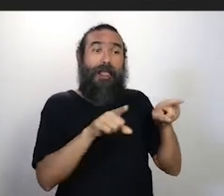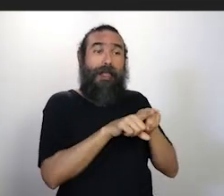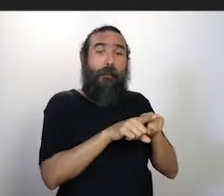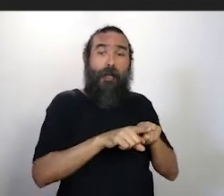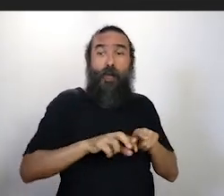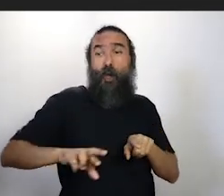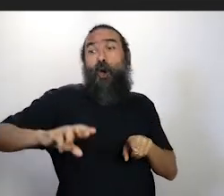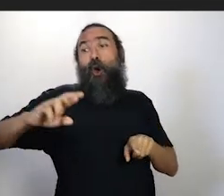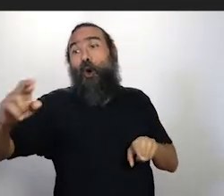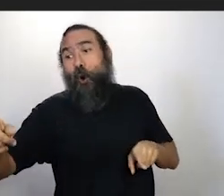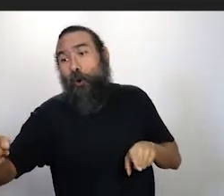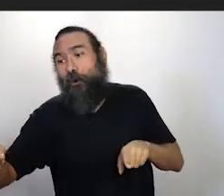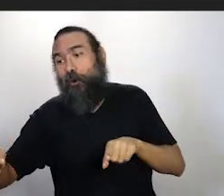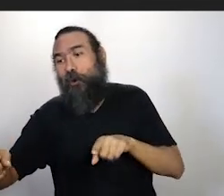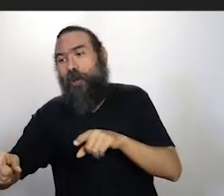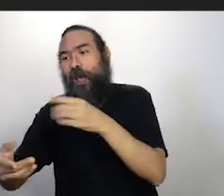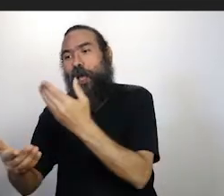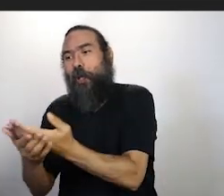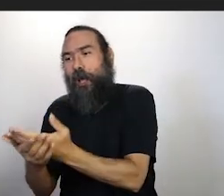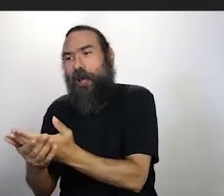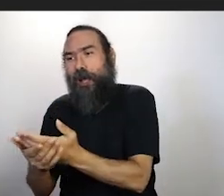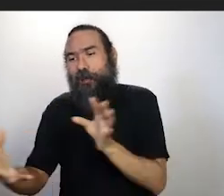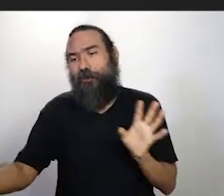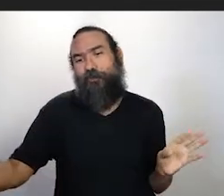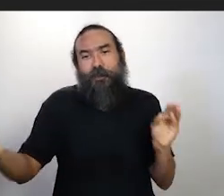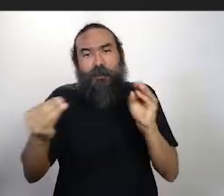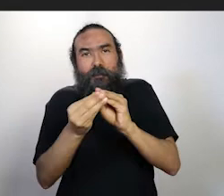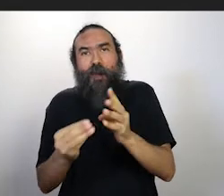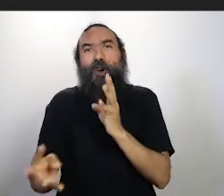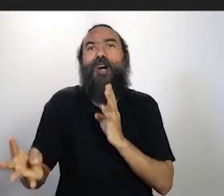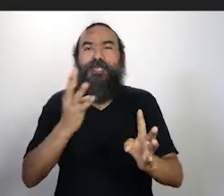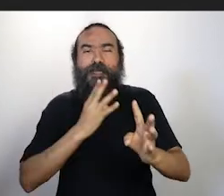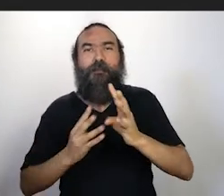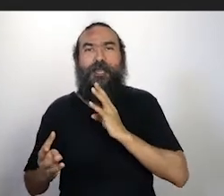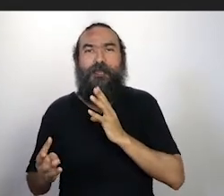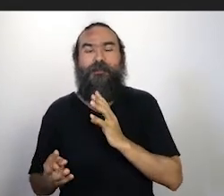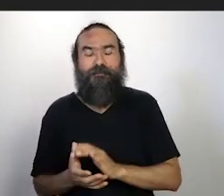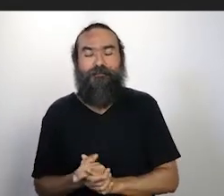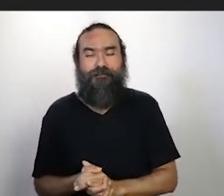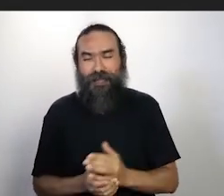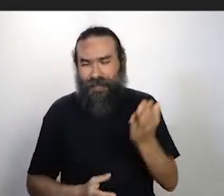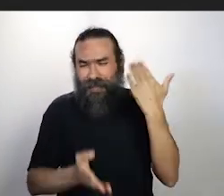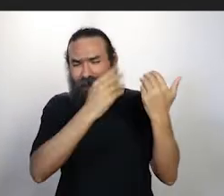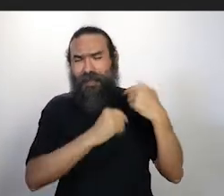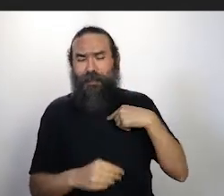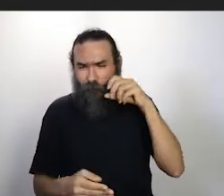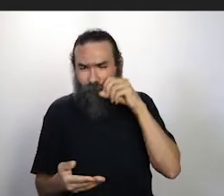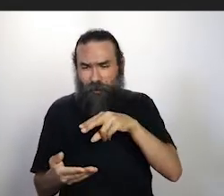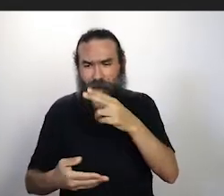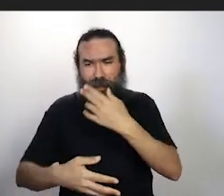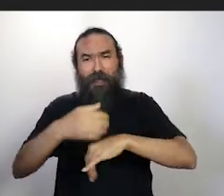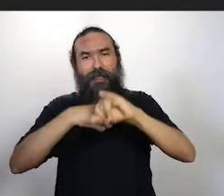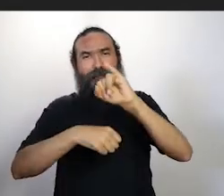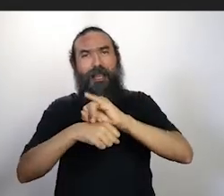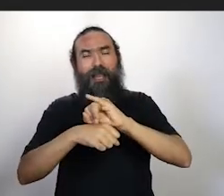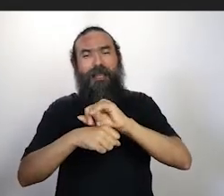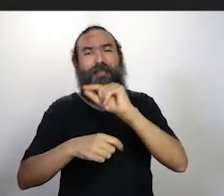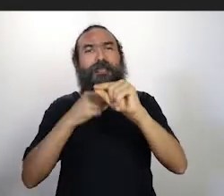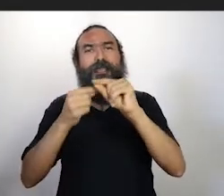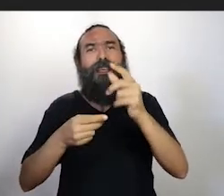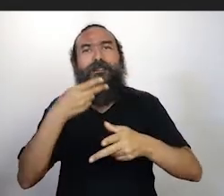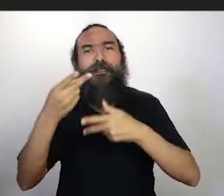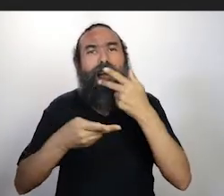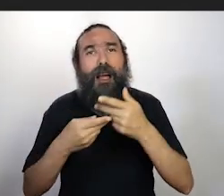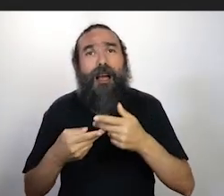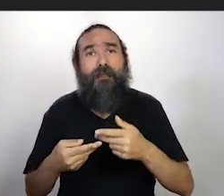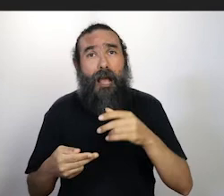desse novo formato educacional. Outro dia eu vi na internet falando assim, nem tudo que você procura de conhecimento você